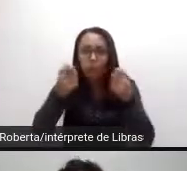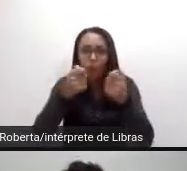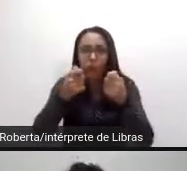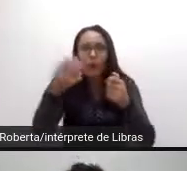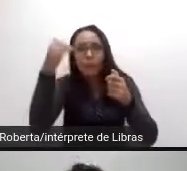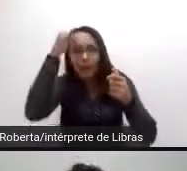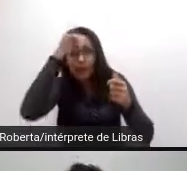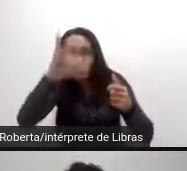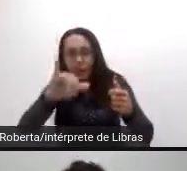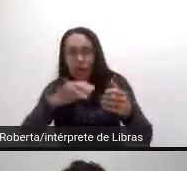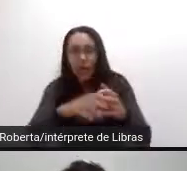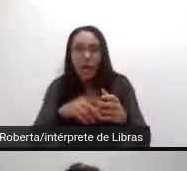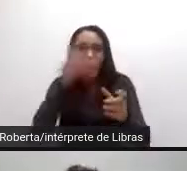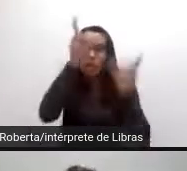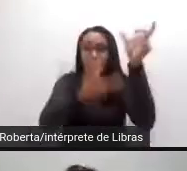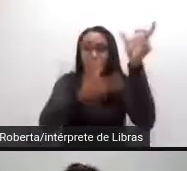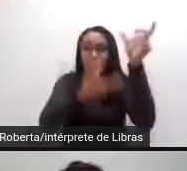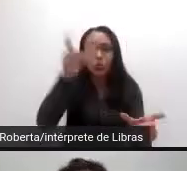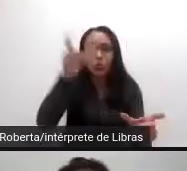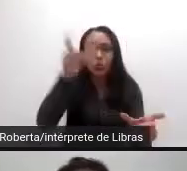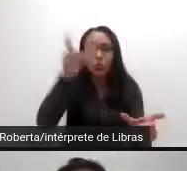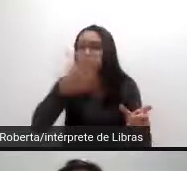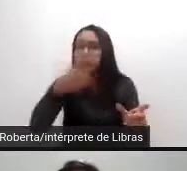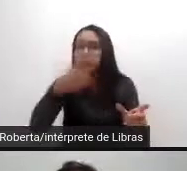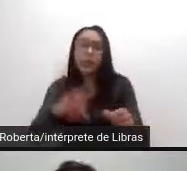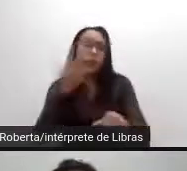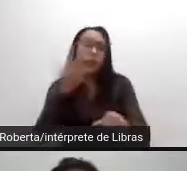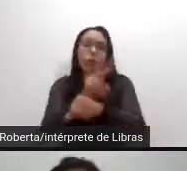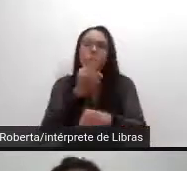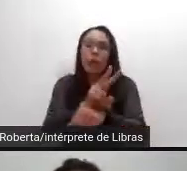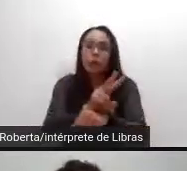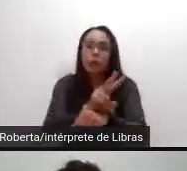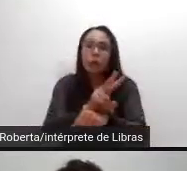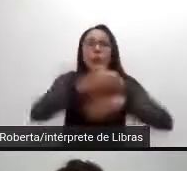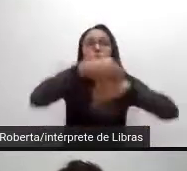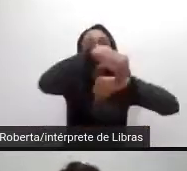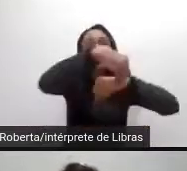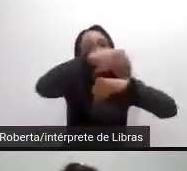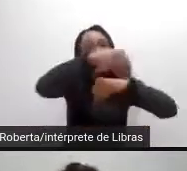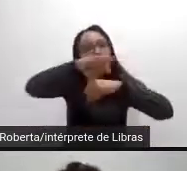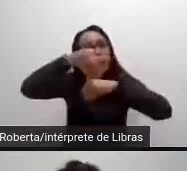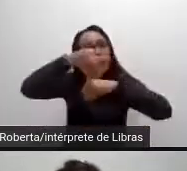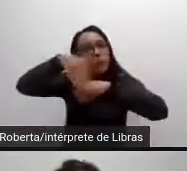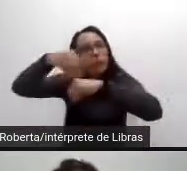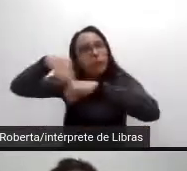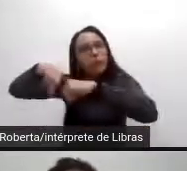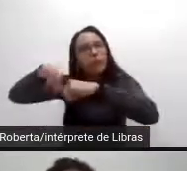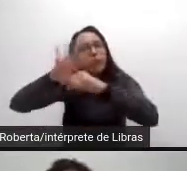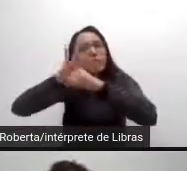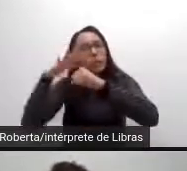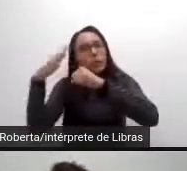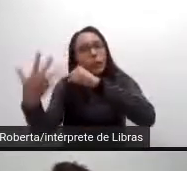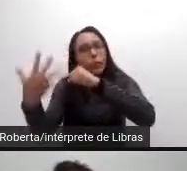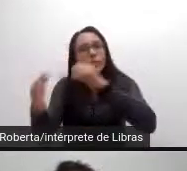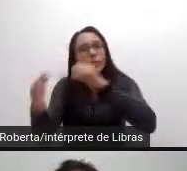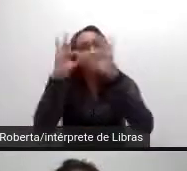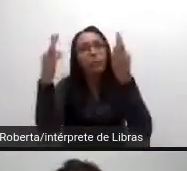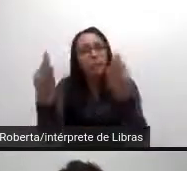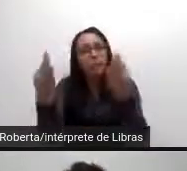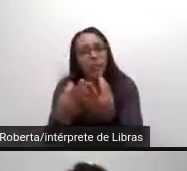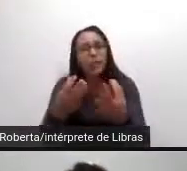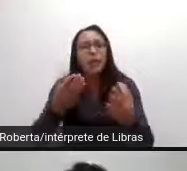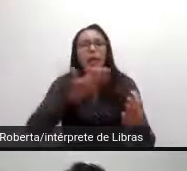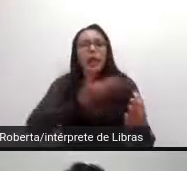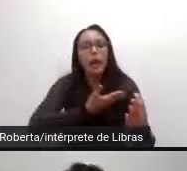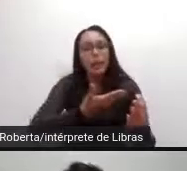tomaram esse cuidado necessário, elas acabaram transmitindo a doença para os seus familiares, amigos e para os